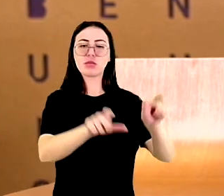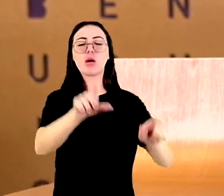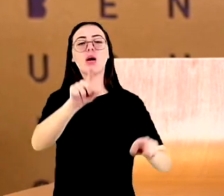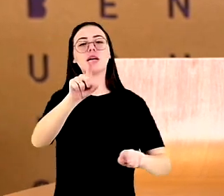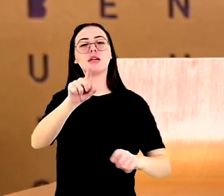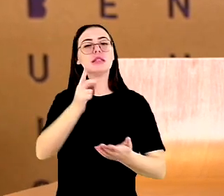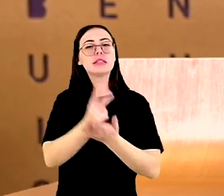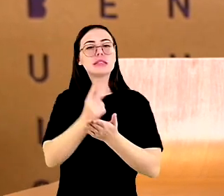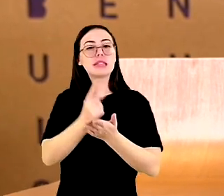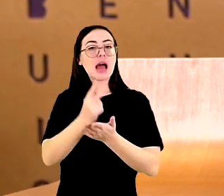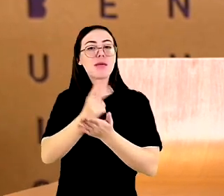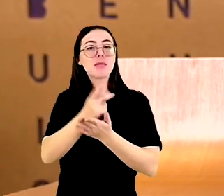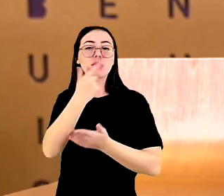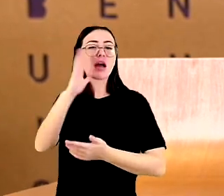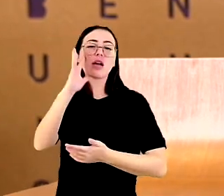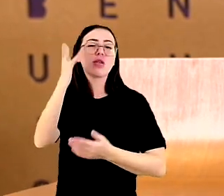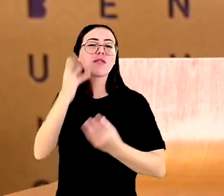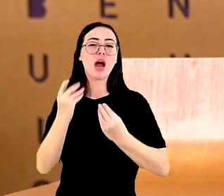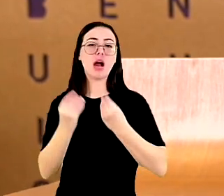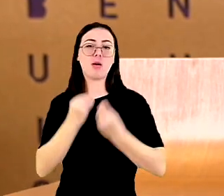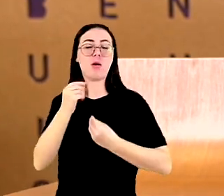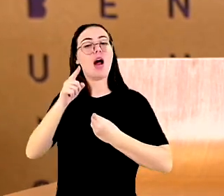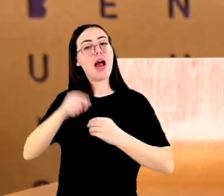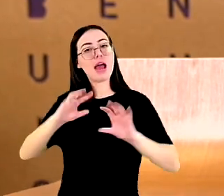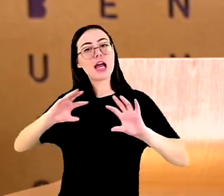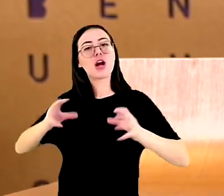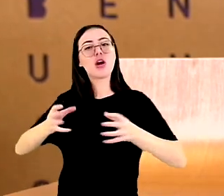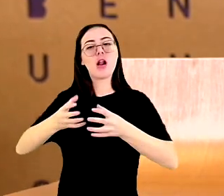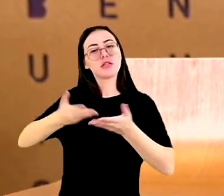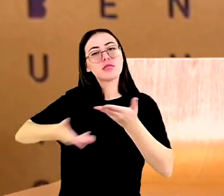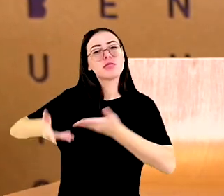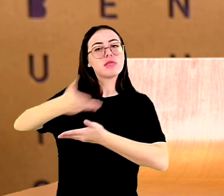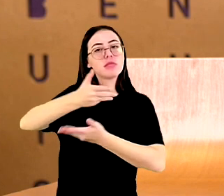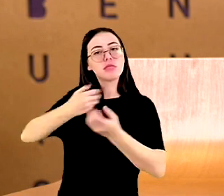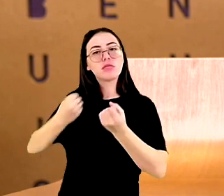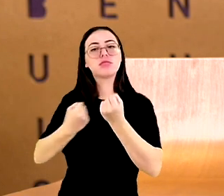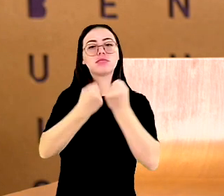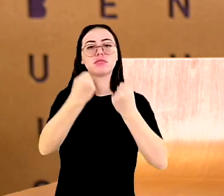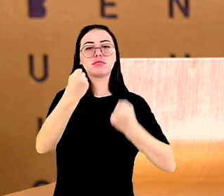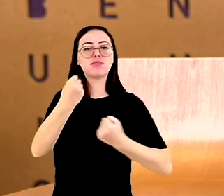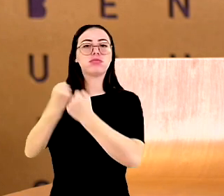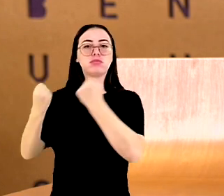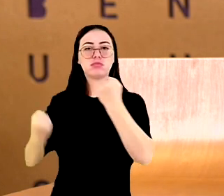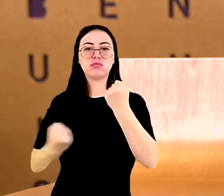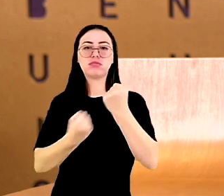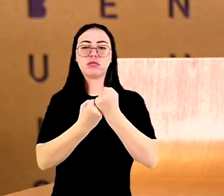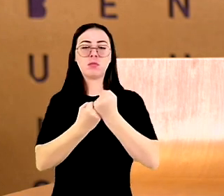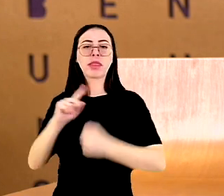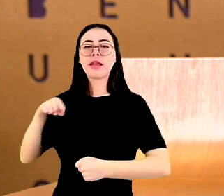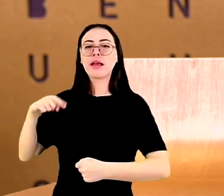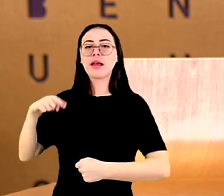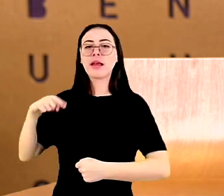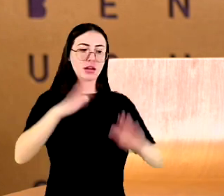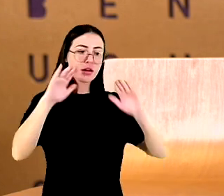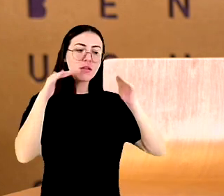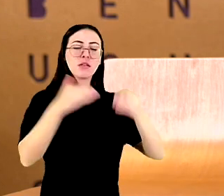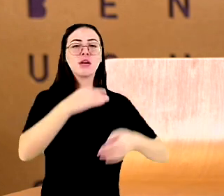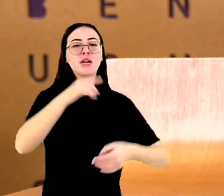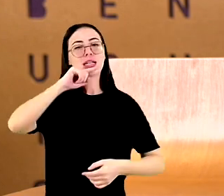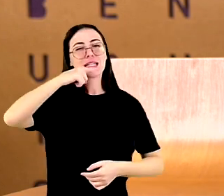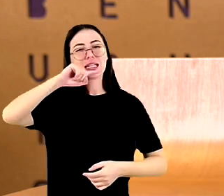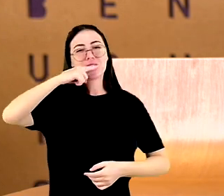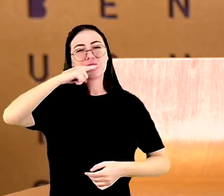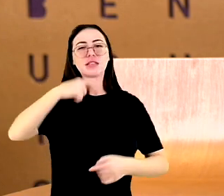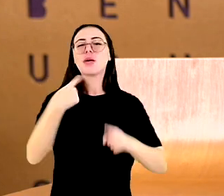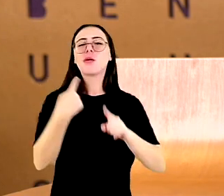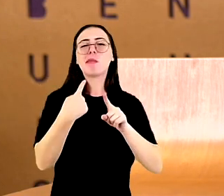mesmo no estado de São Paulo, até esse é um dos motivos que a gente está bastante focado na cana-de-açúcar, justamente pela questão da conectividade. Se você